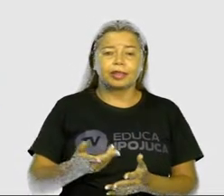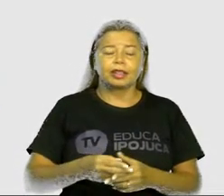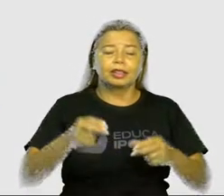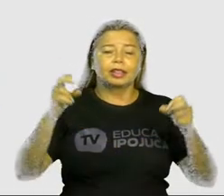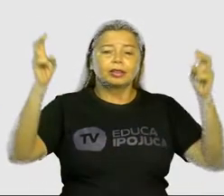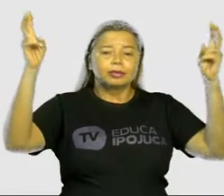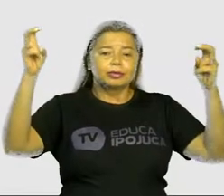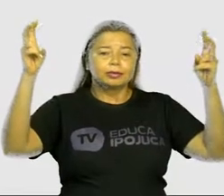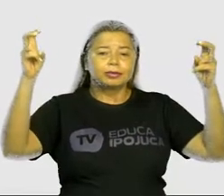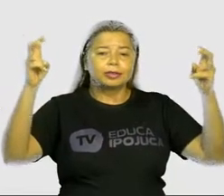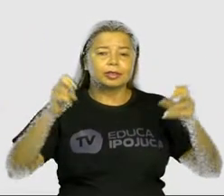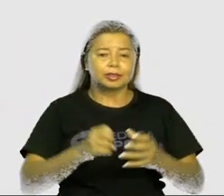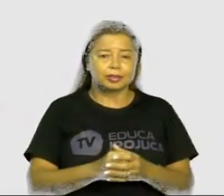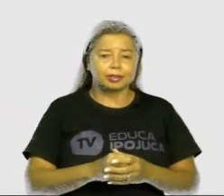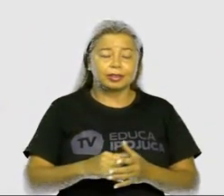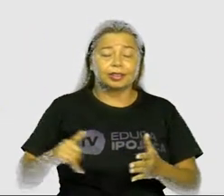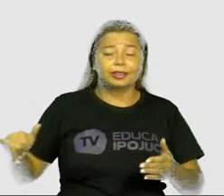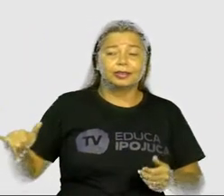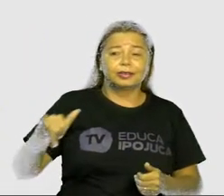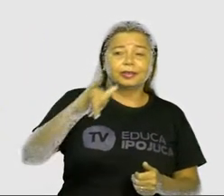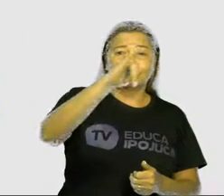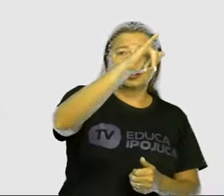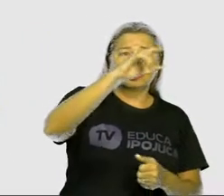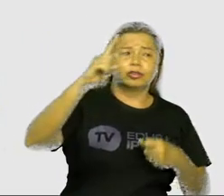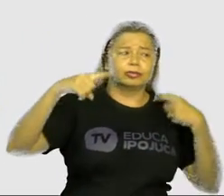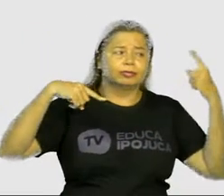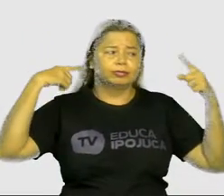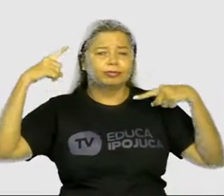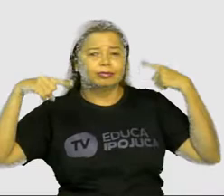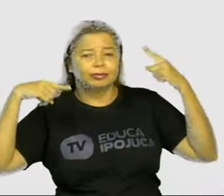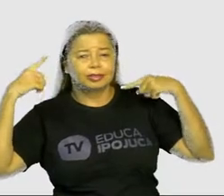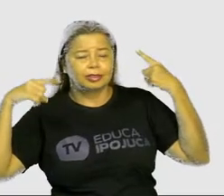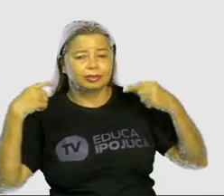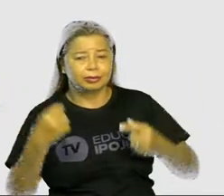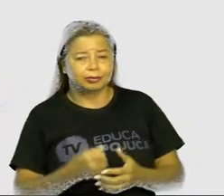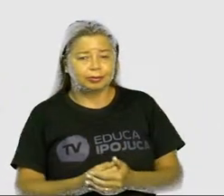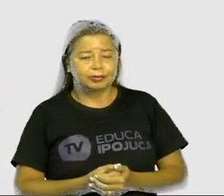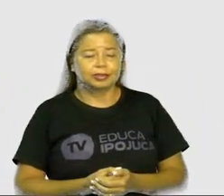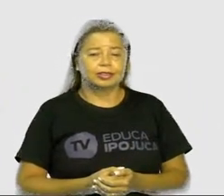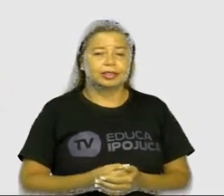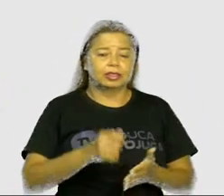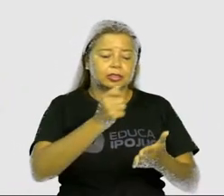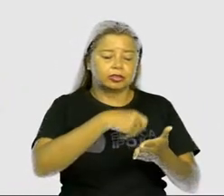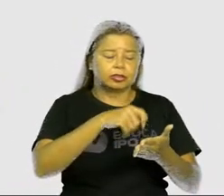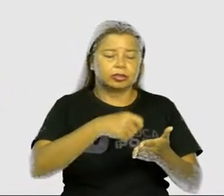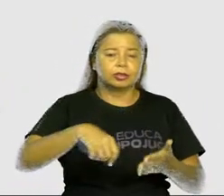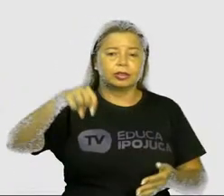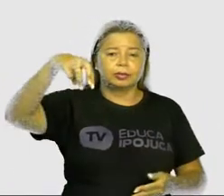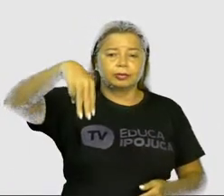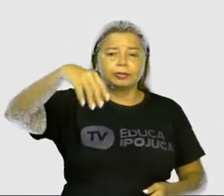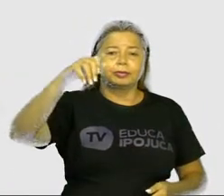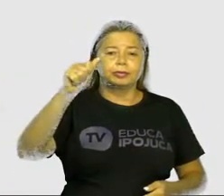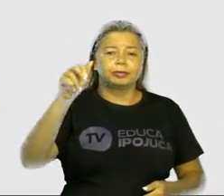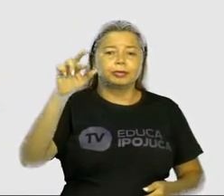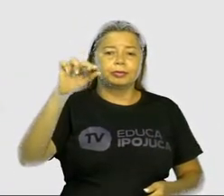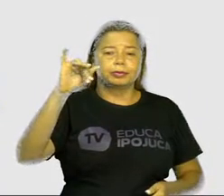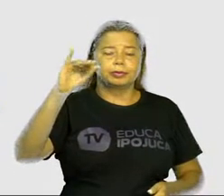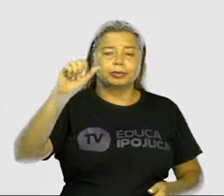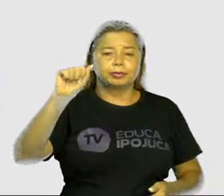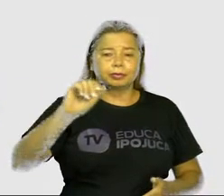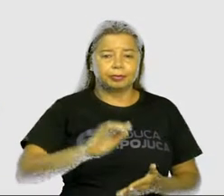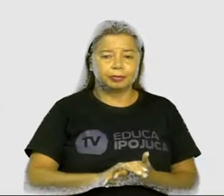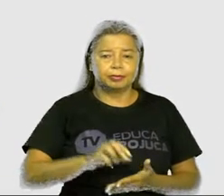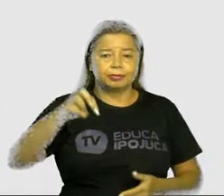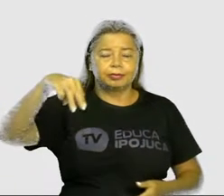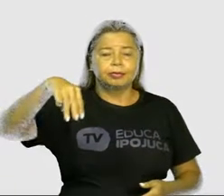título do texto e é da autora Maria Mazetti. Vamos lá? Para onde